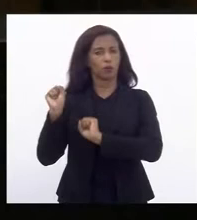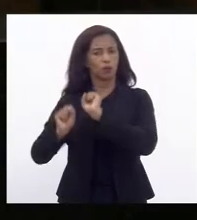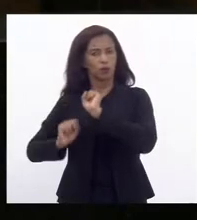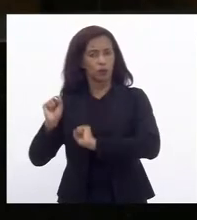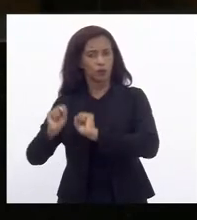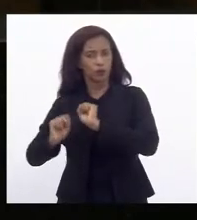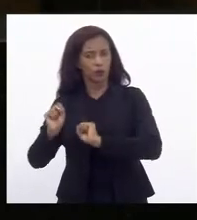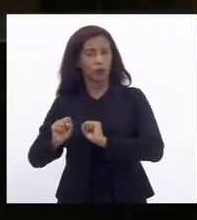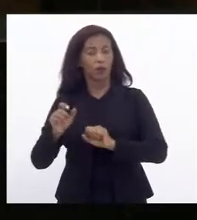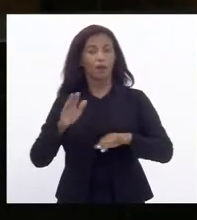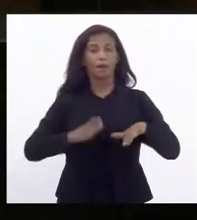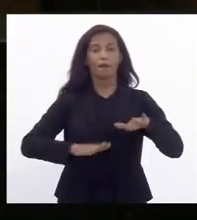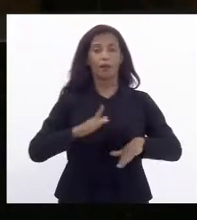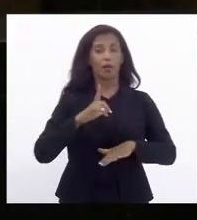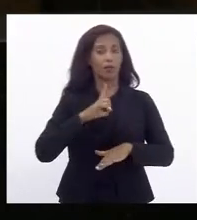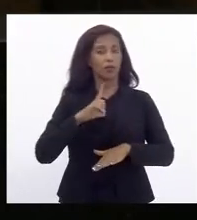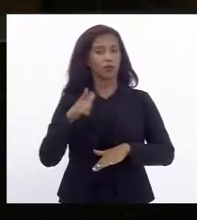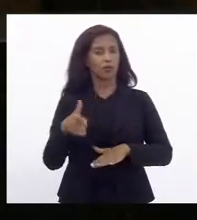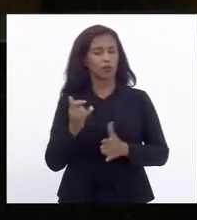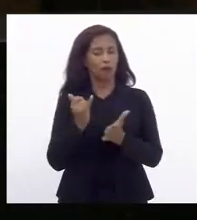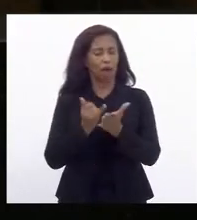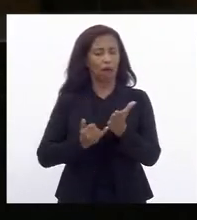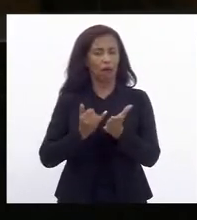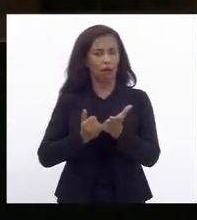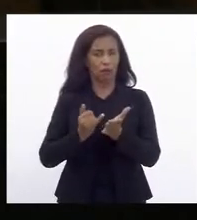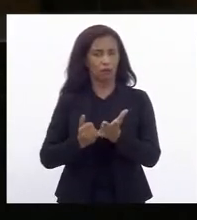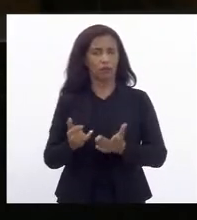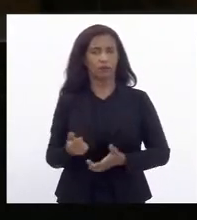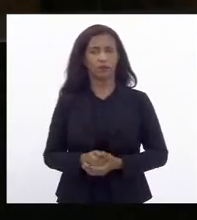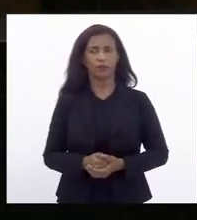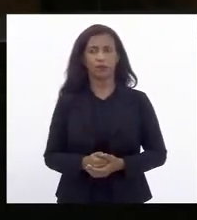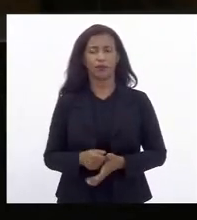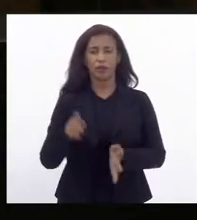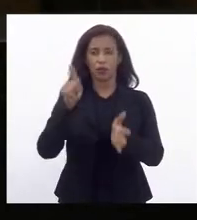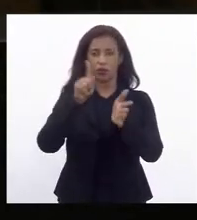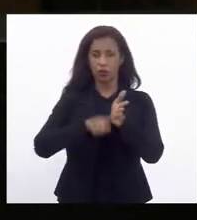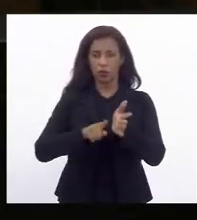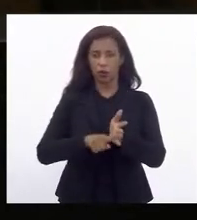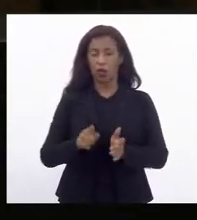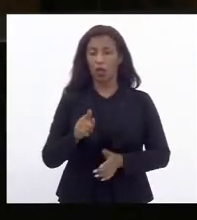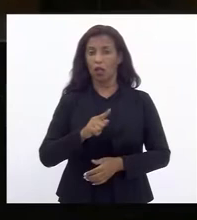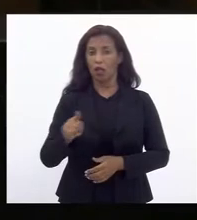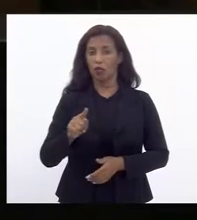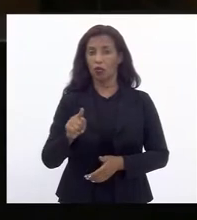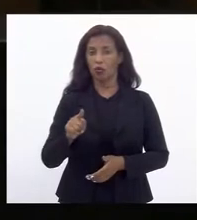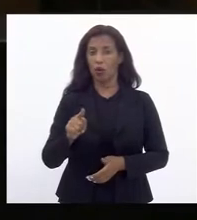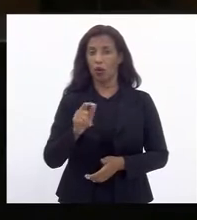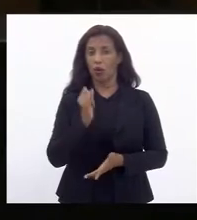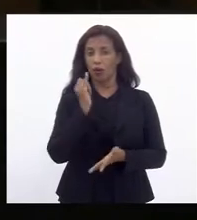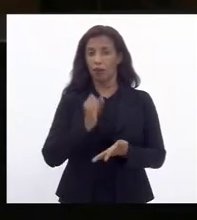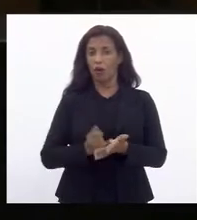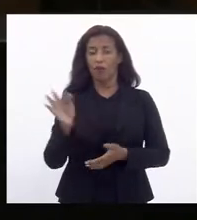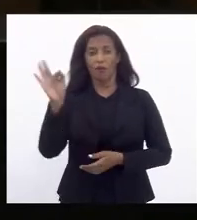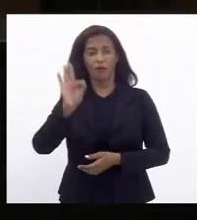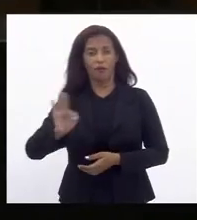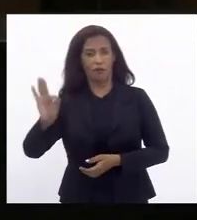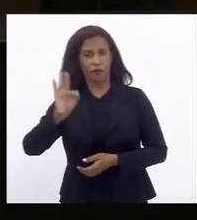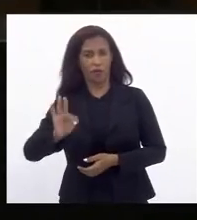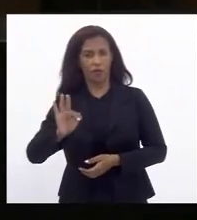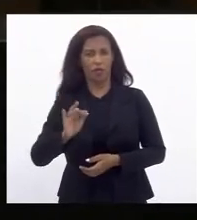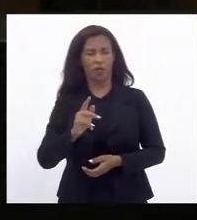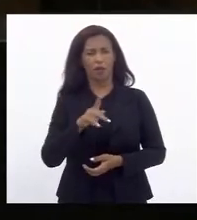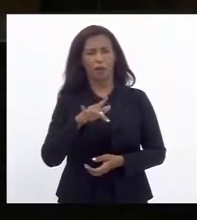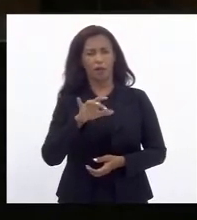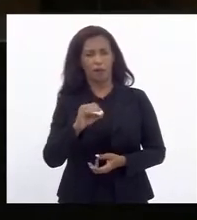industrializados, ainda incidem sobre esse produto, incidem não só tributos federais, como o PIS e